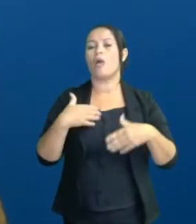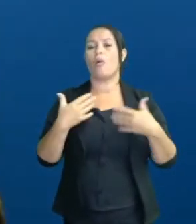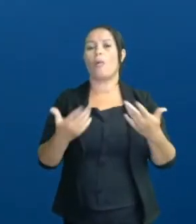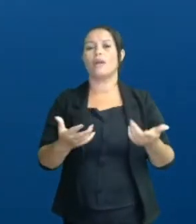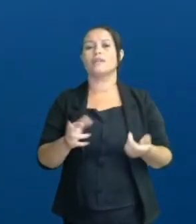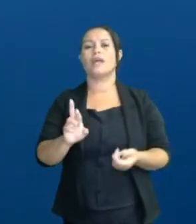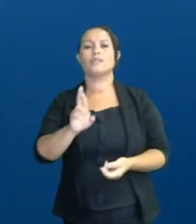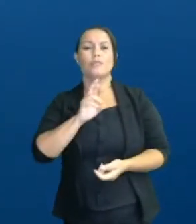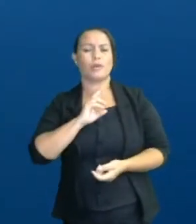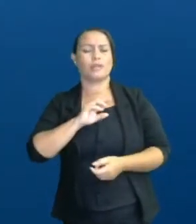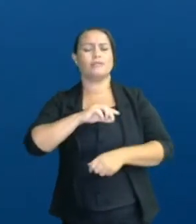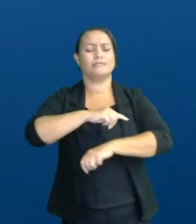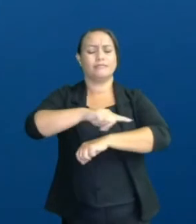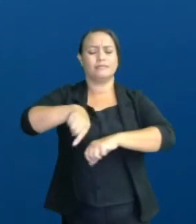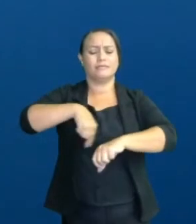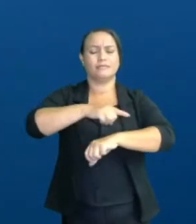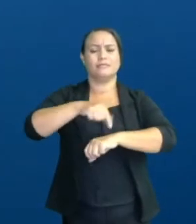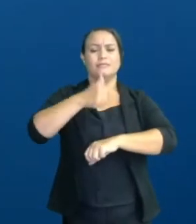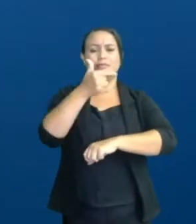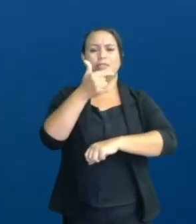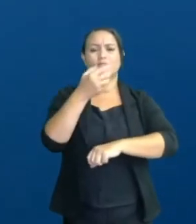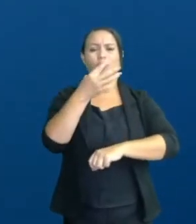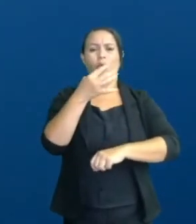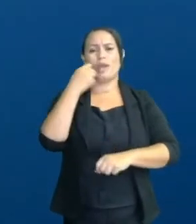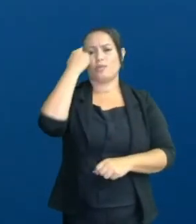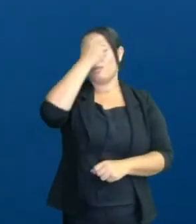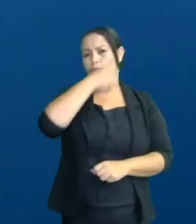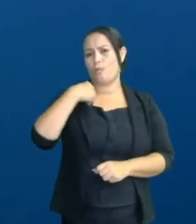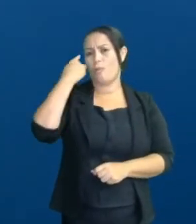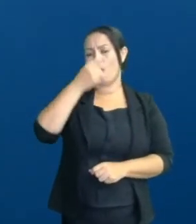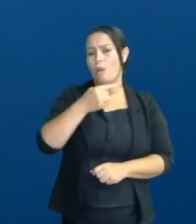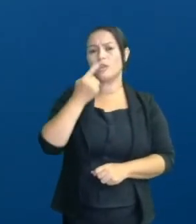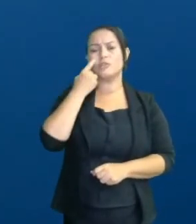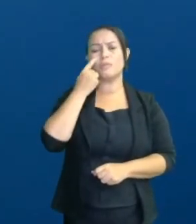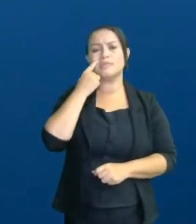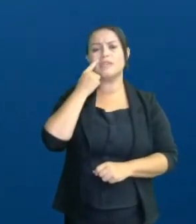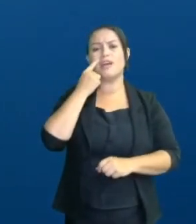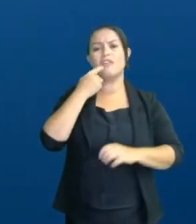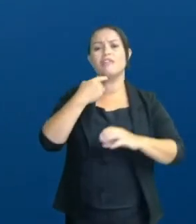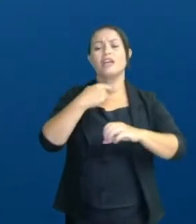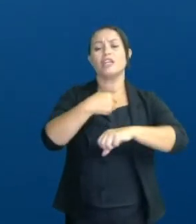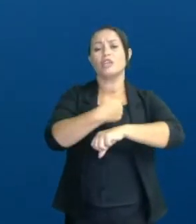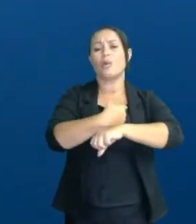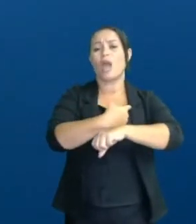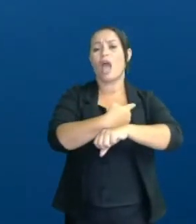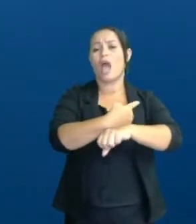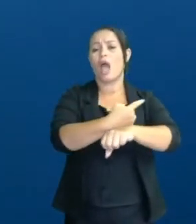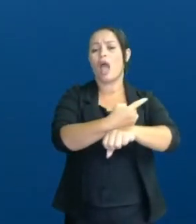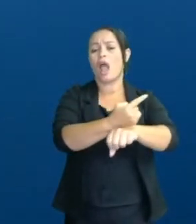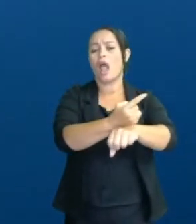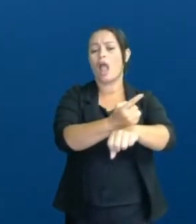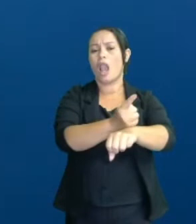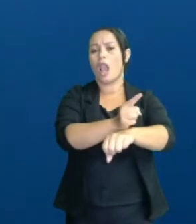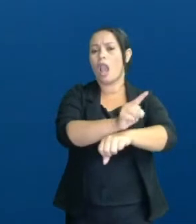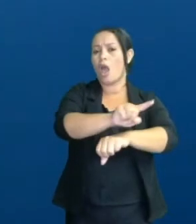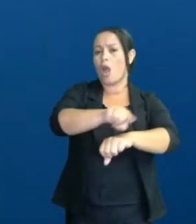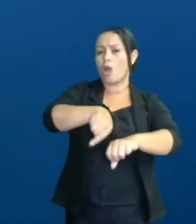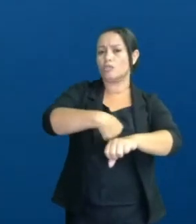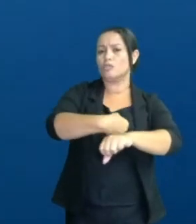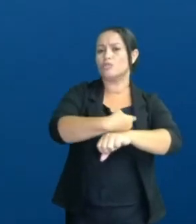Passaram-se 24 horas, não é mesmo? Observe que o relógio, ó, ele deu 2